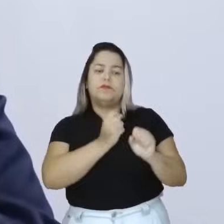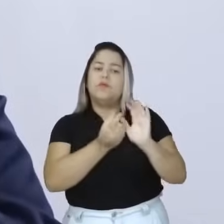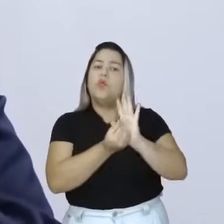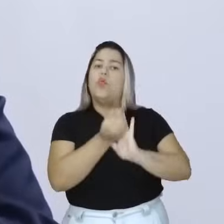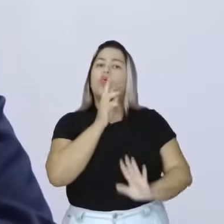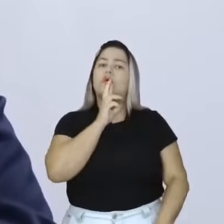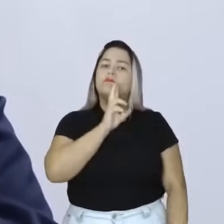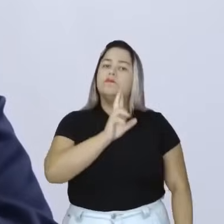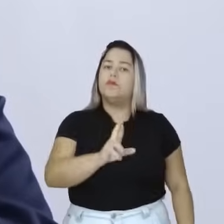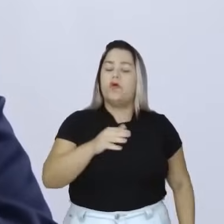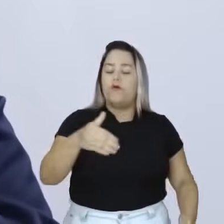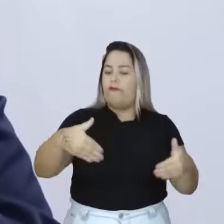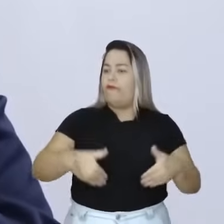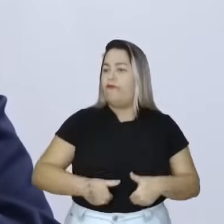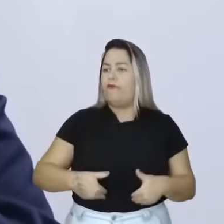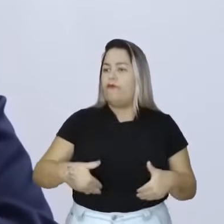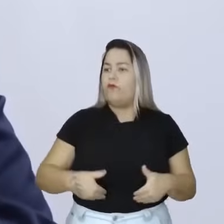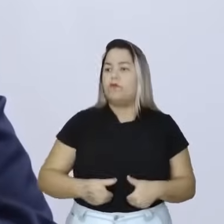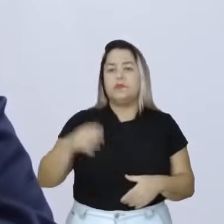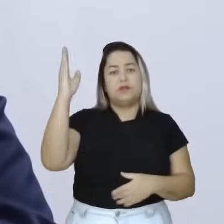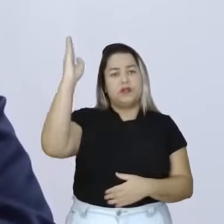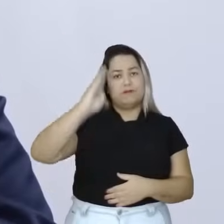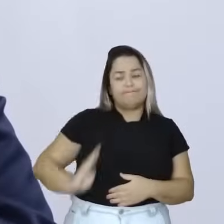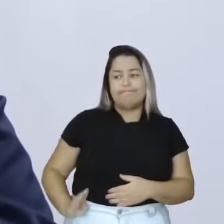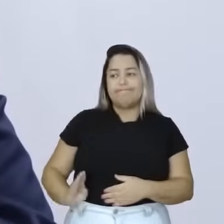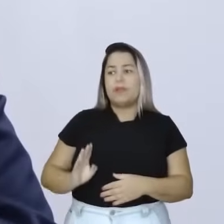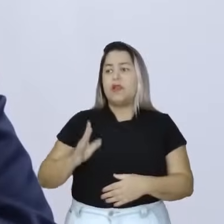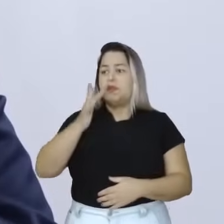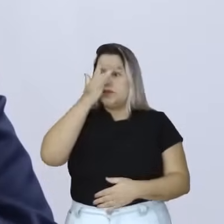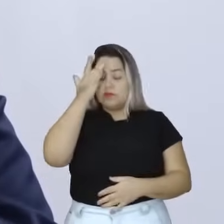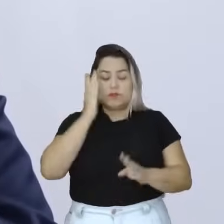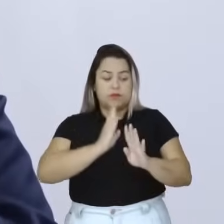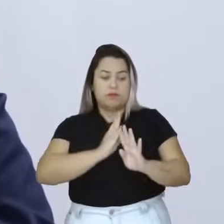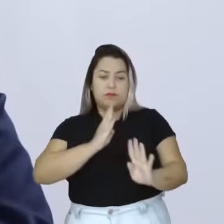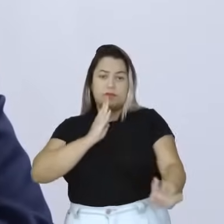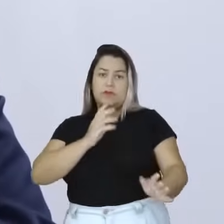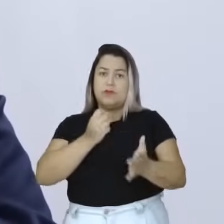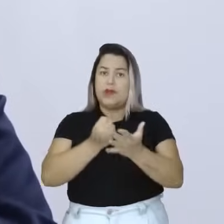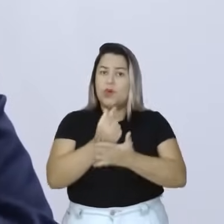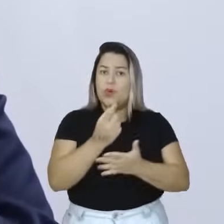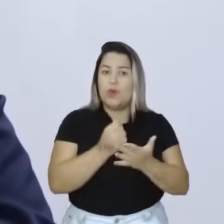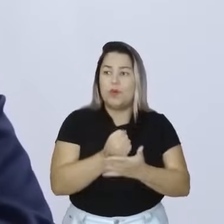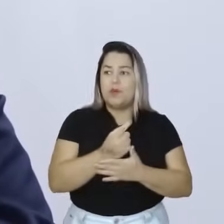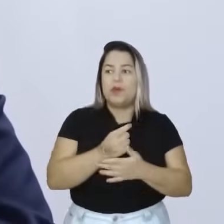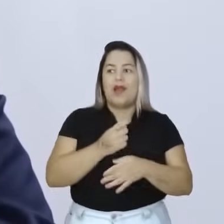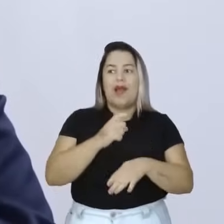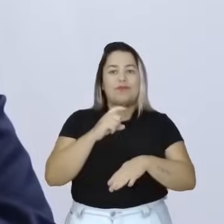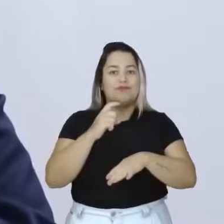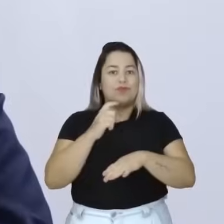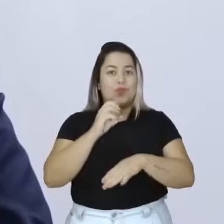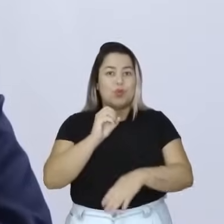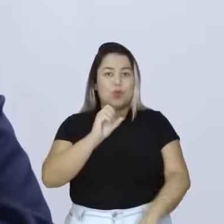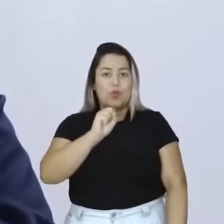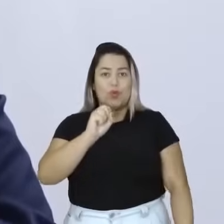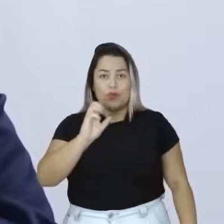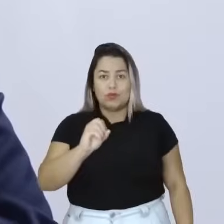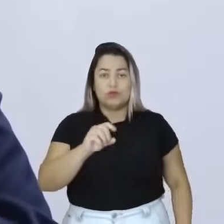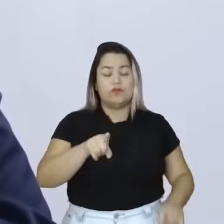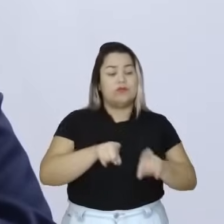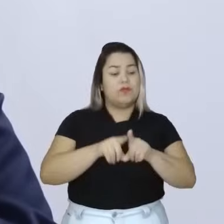disso? Fome no Brasil, pessoas nas filas para comprar osso, desemprego em